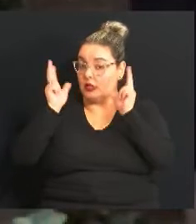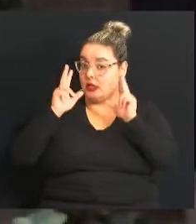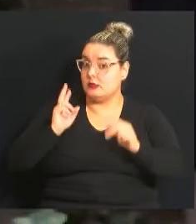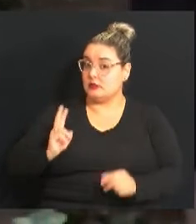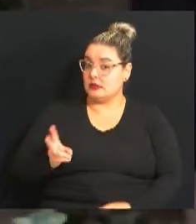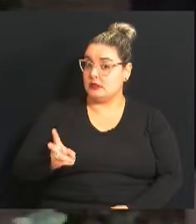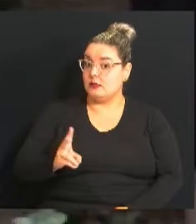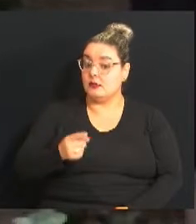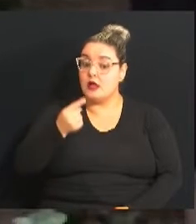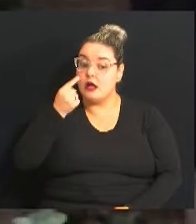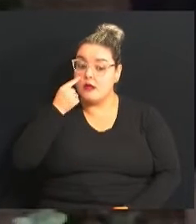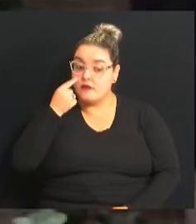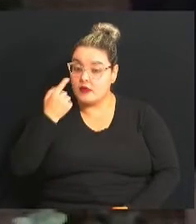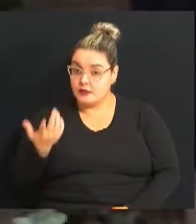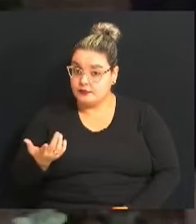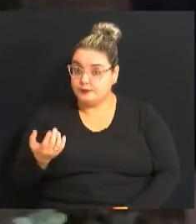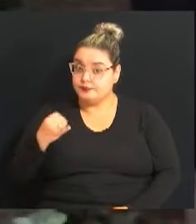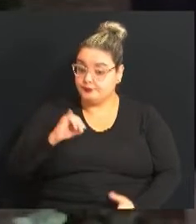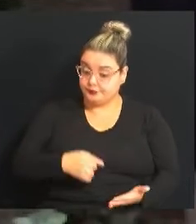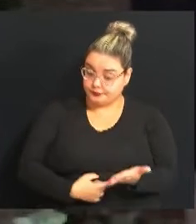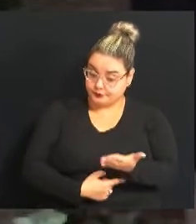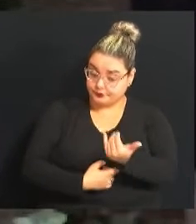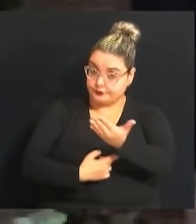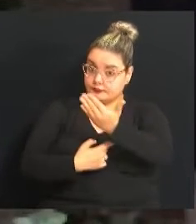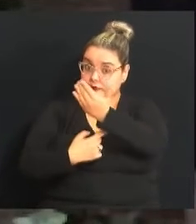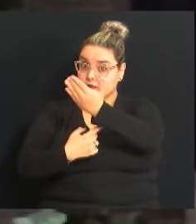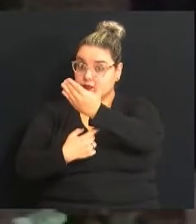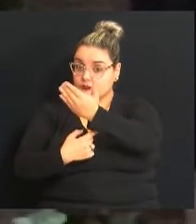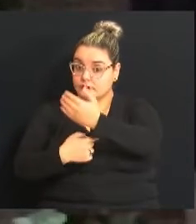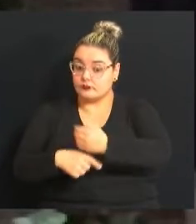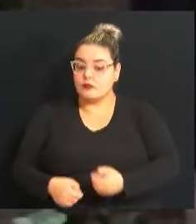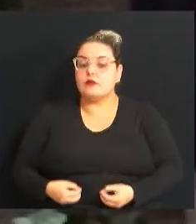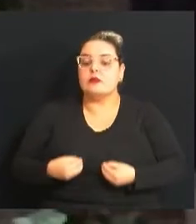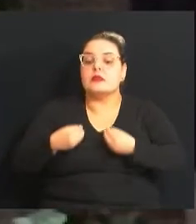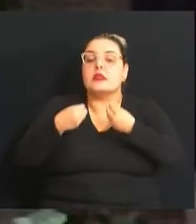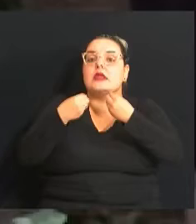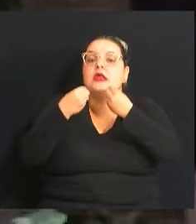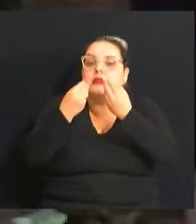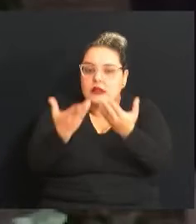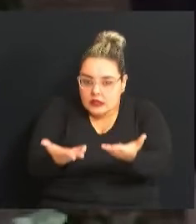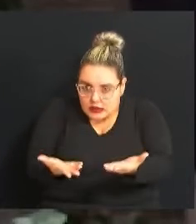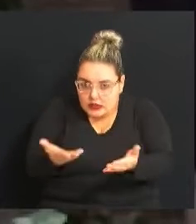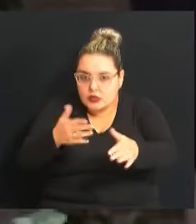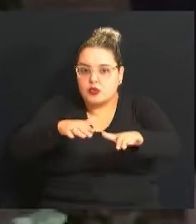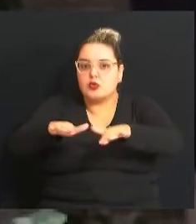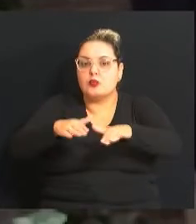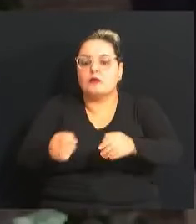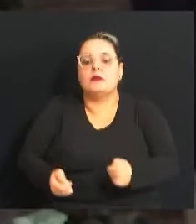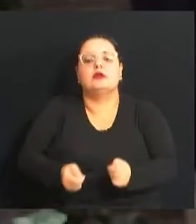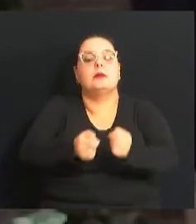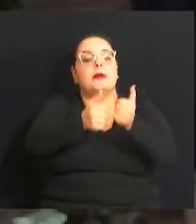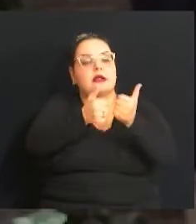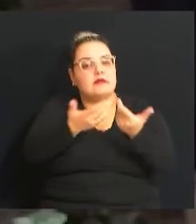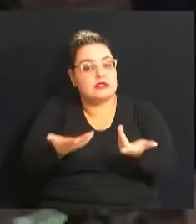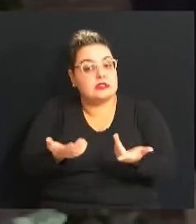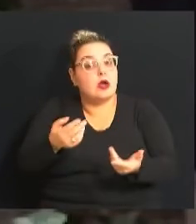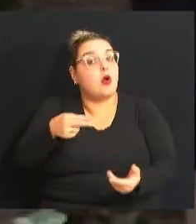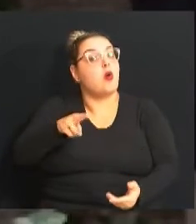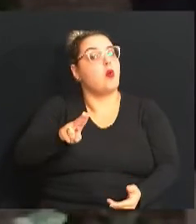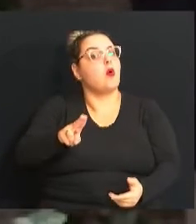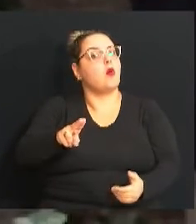ver se a tecnologia está propiciando o movimento ou a